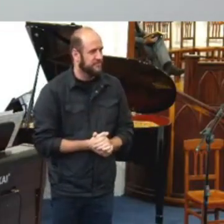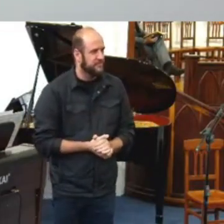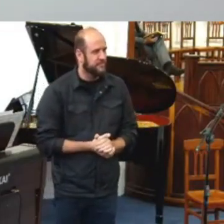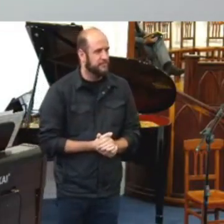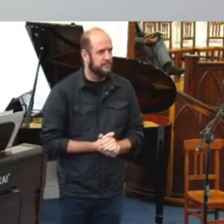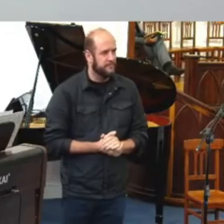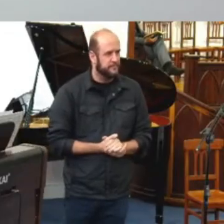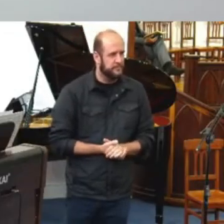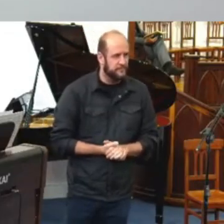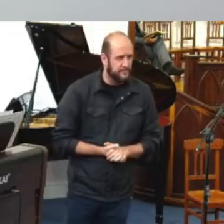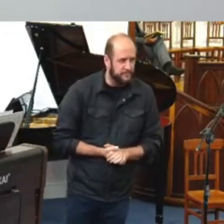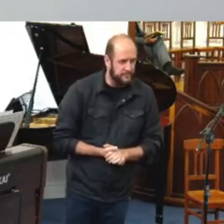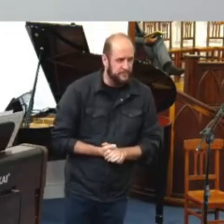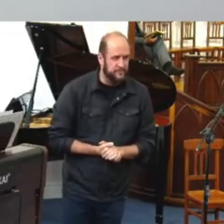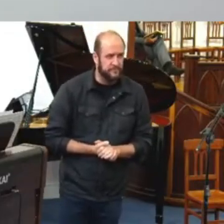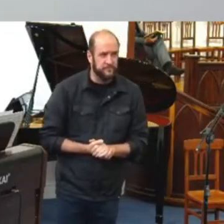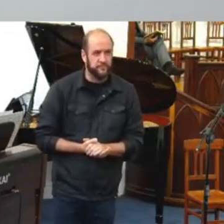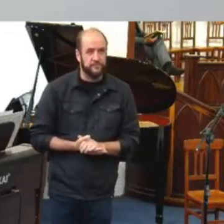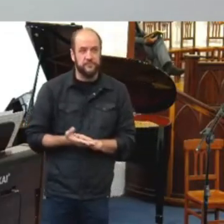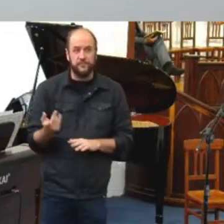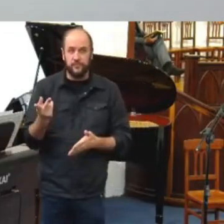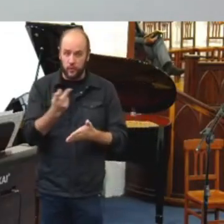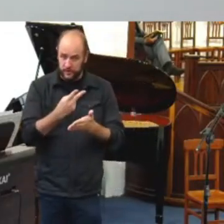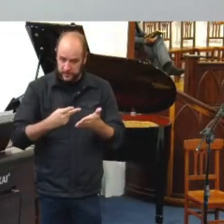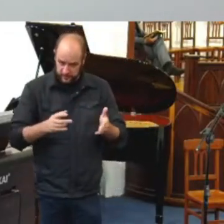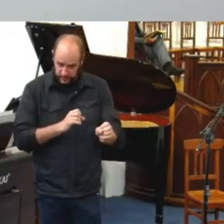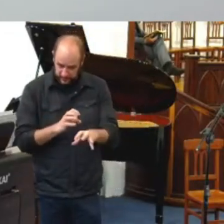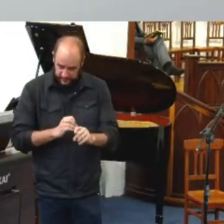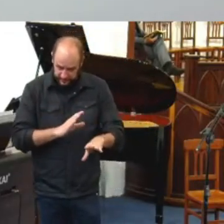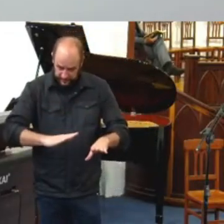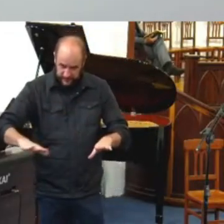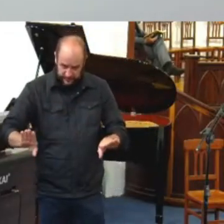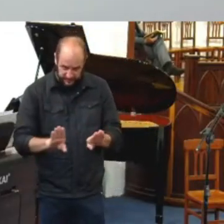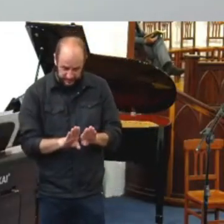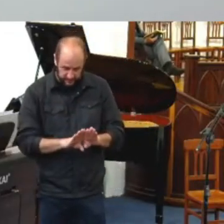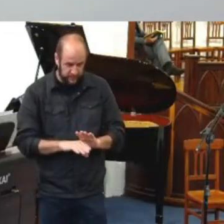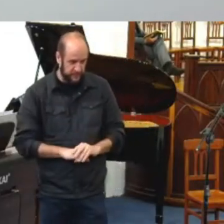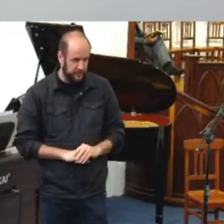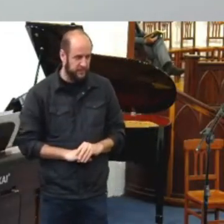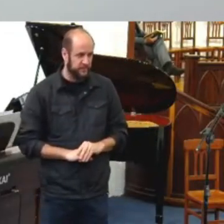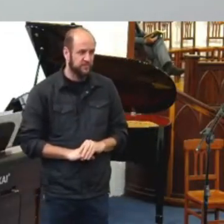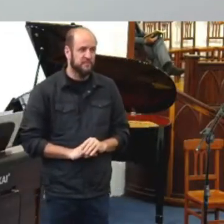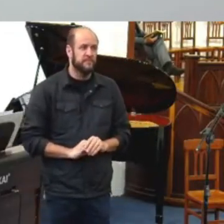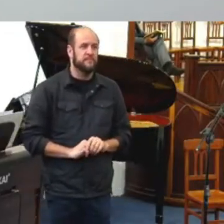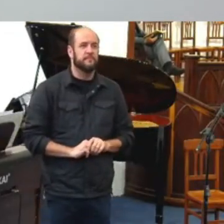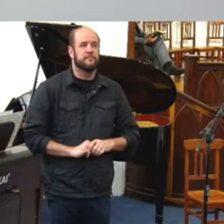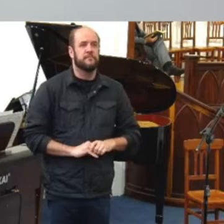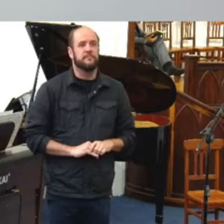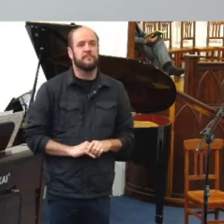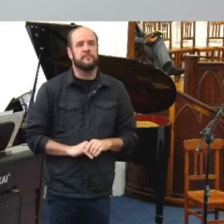Bom, temos desenhos, né? Para passar para as crianças, certo? Esse momento.